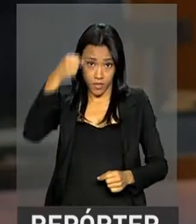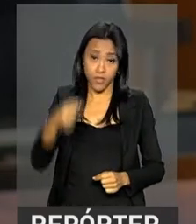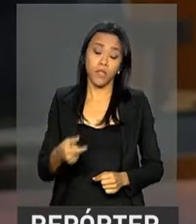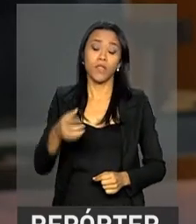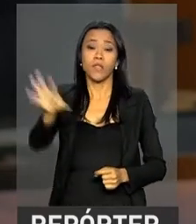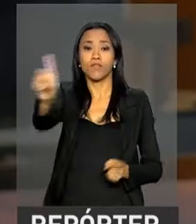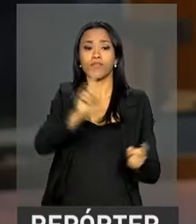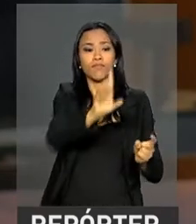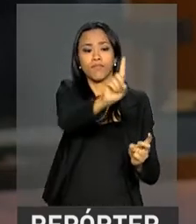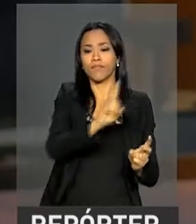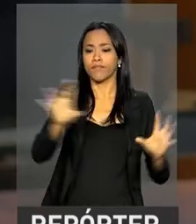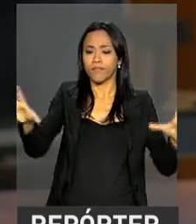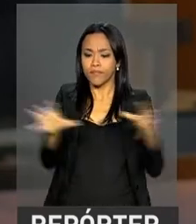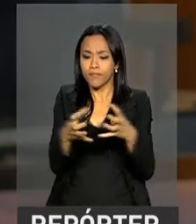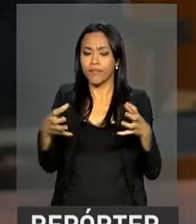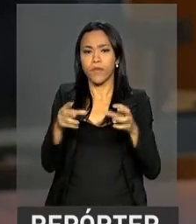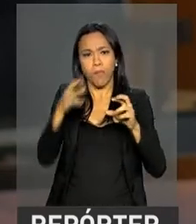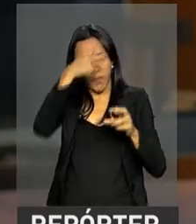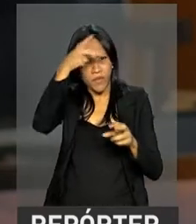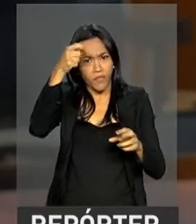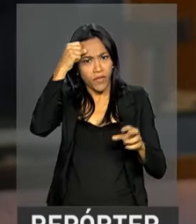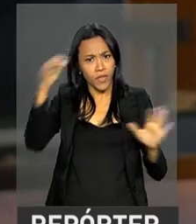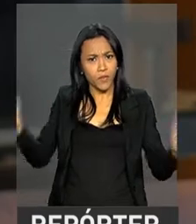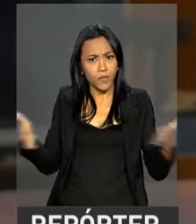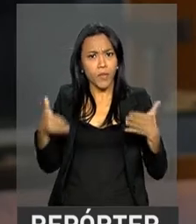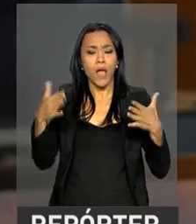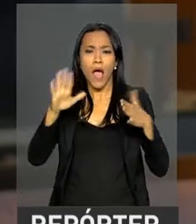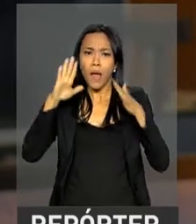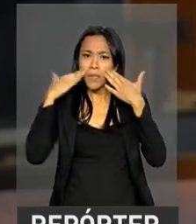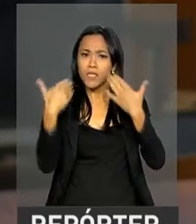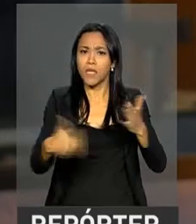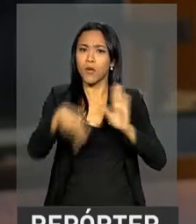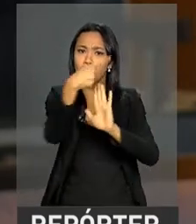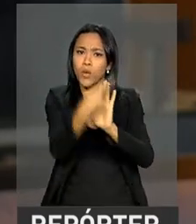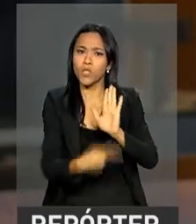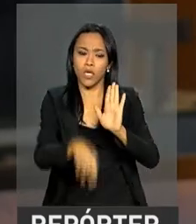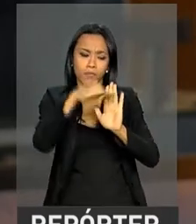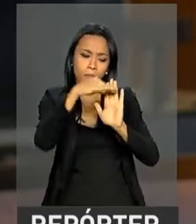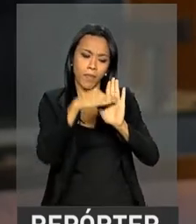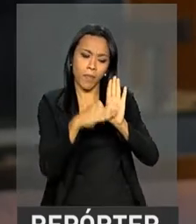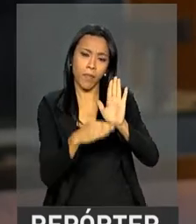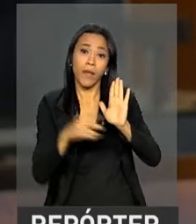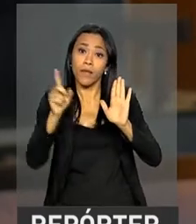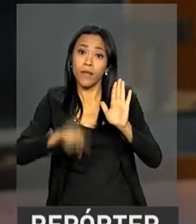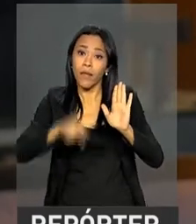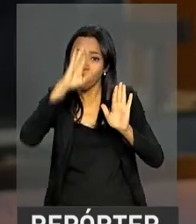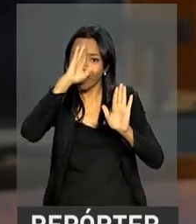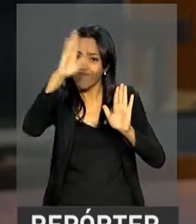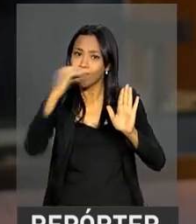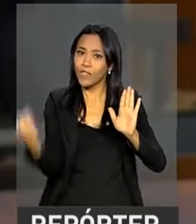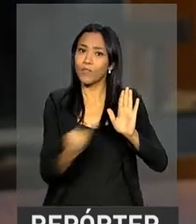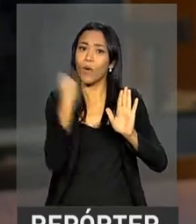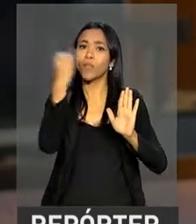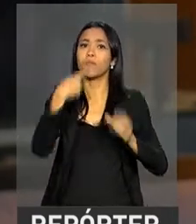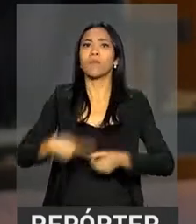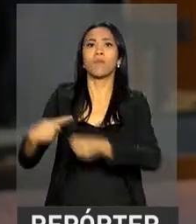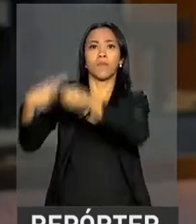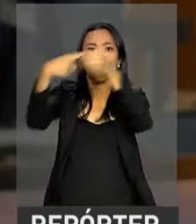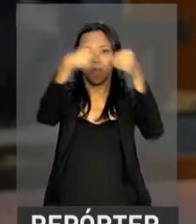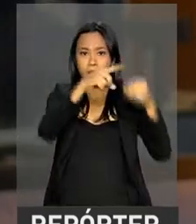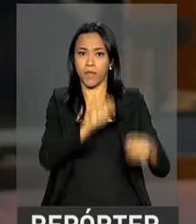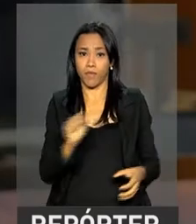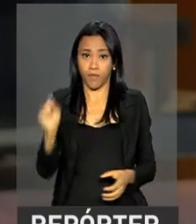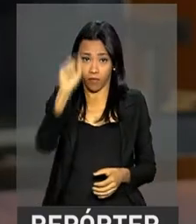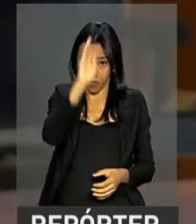dos prefeitos apresentaram aos deputados os projetos que são prioridades para as prefeituras o presidente em exercício